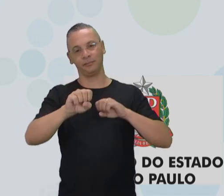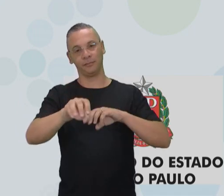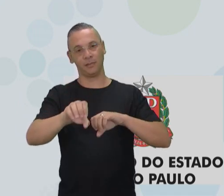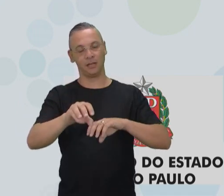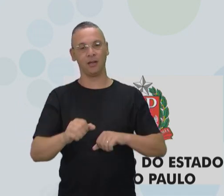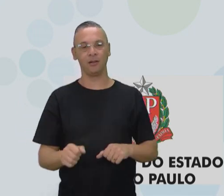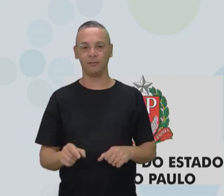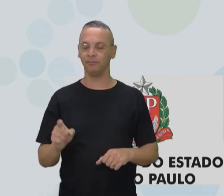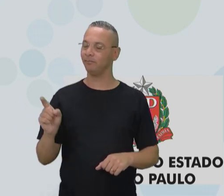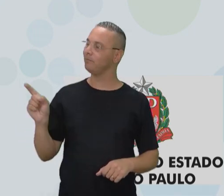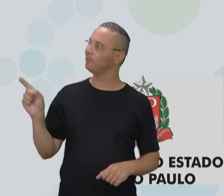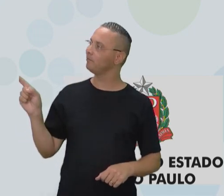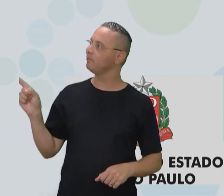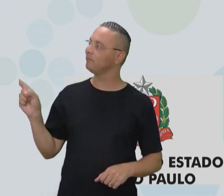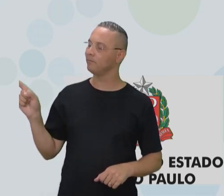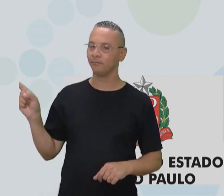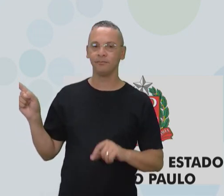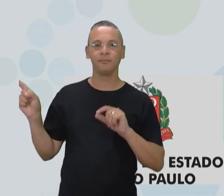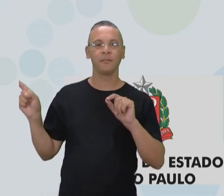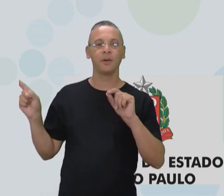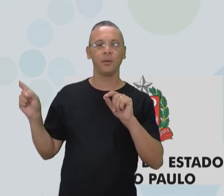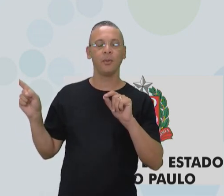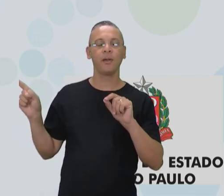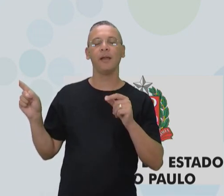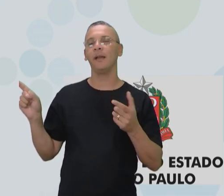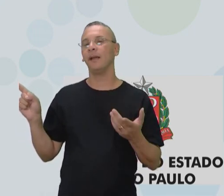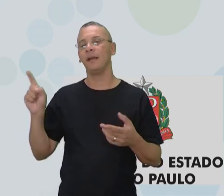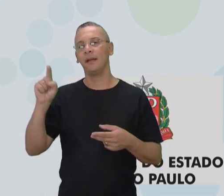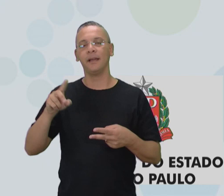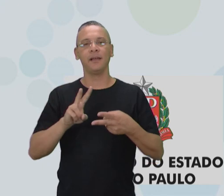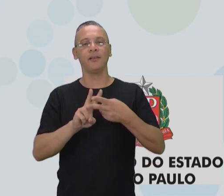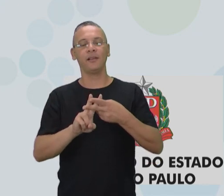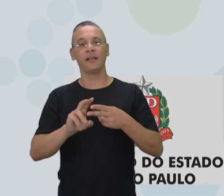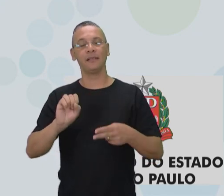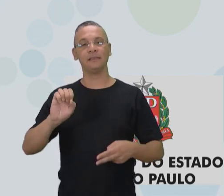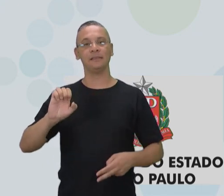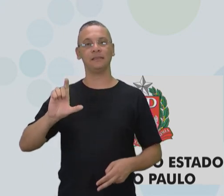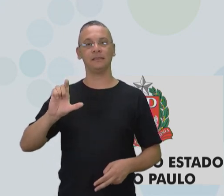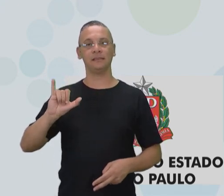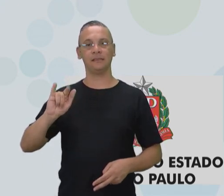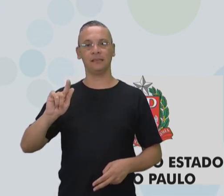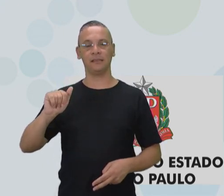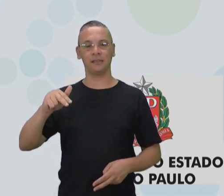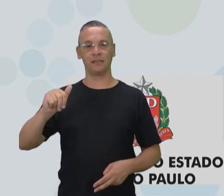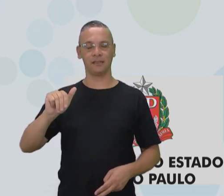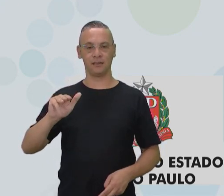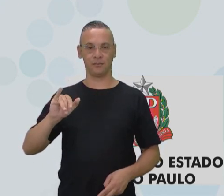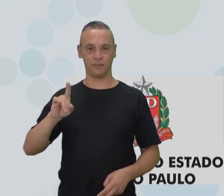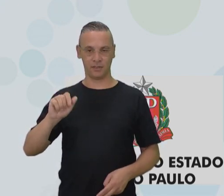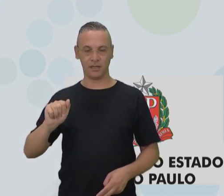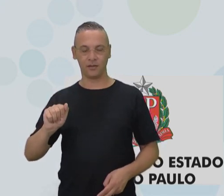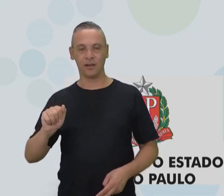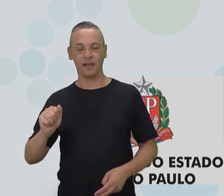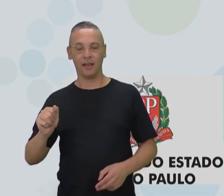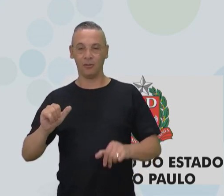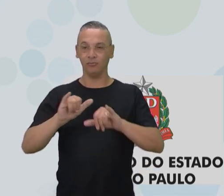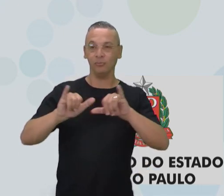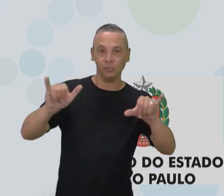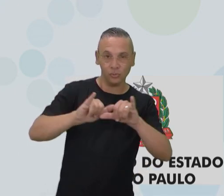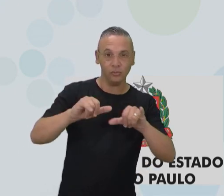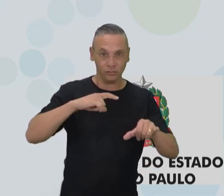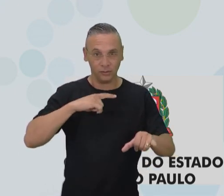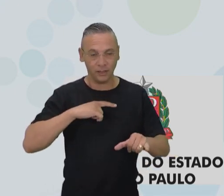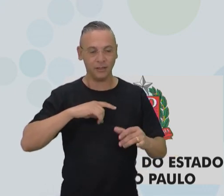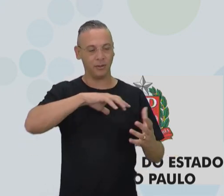aí todas as informações do aprofundamento, com o #Se Liga na Mídia, unidade curricular tá na mídia, tá no mundo, componente curricular, Laboratório